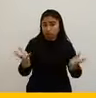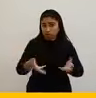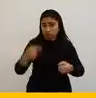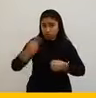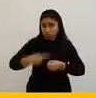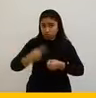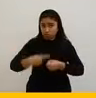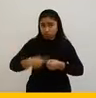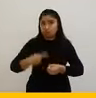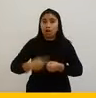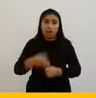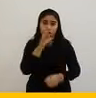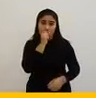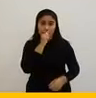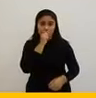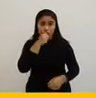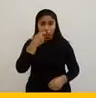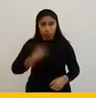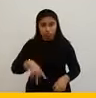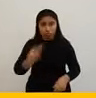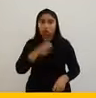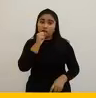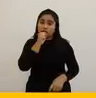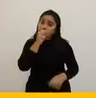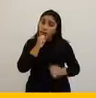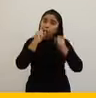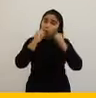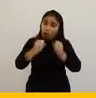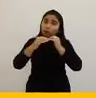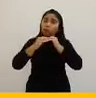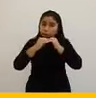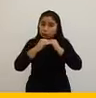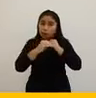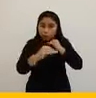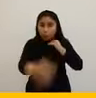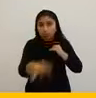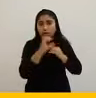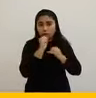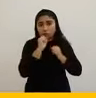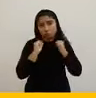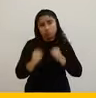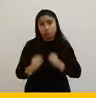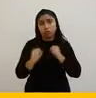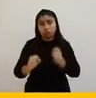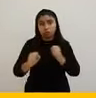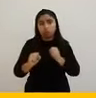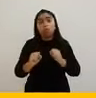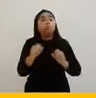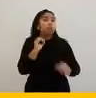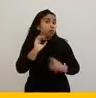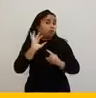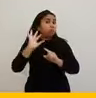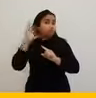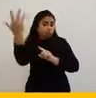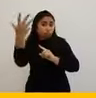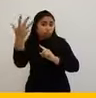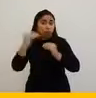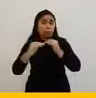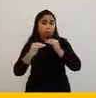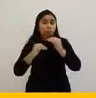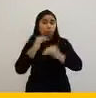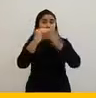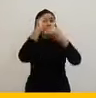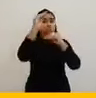estado laranja, pode nele permanecer, pode conseguir